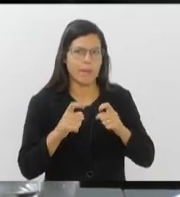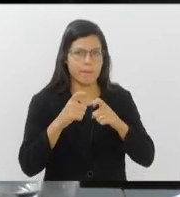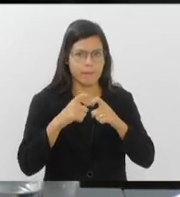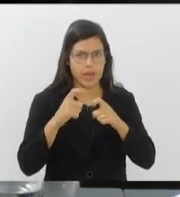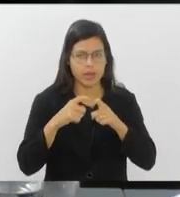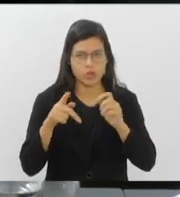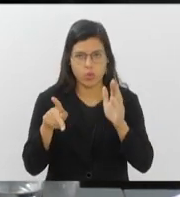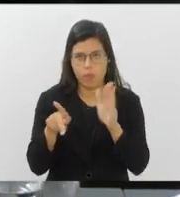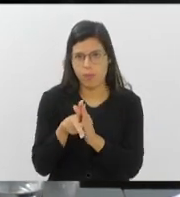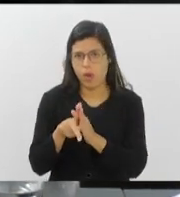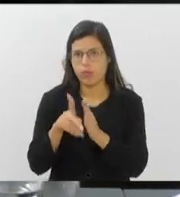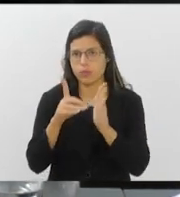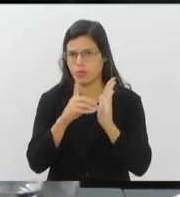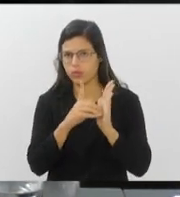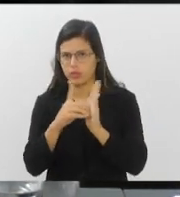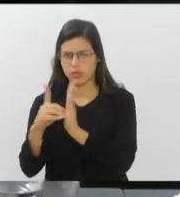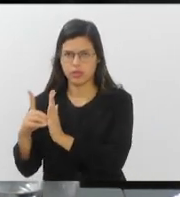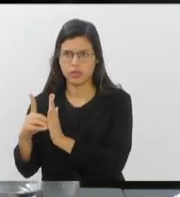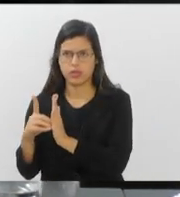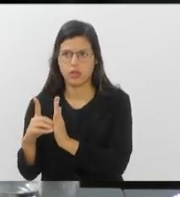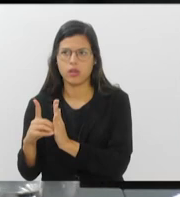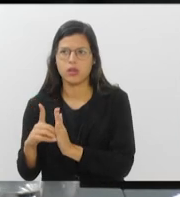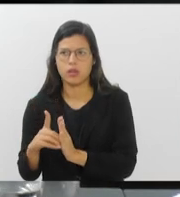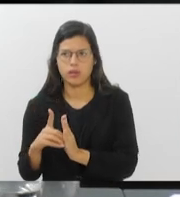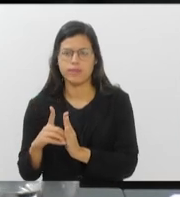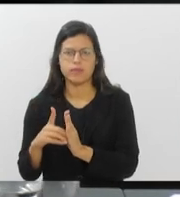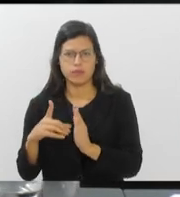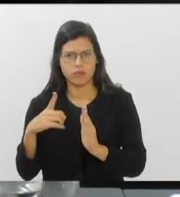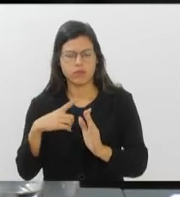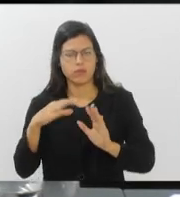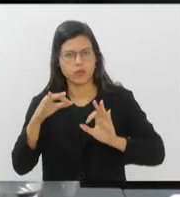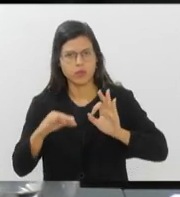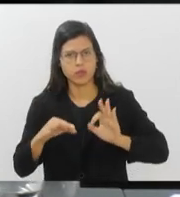Acabei de ajuizar uma ação no Tribunal de Justiça.